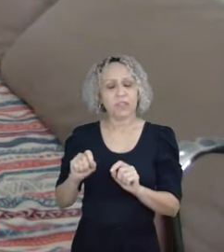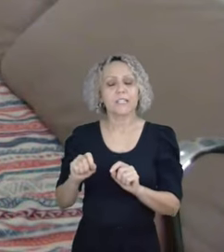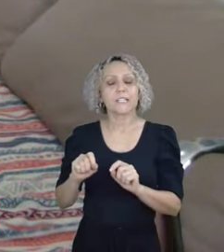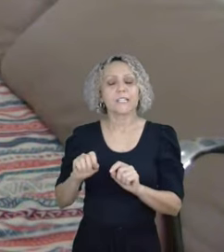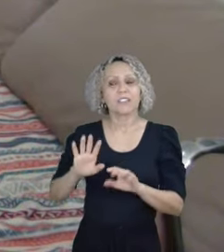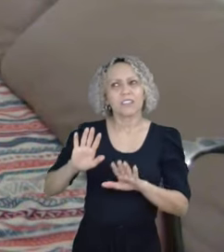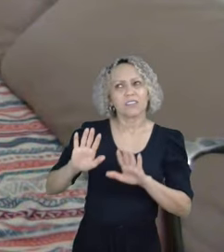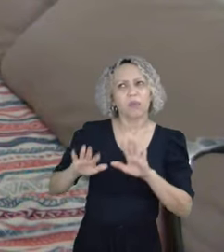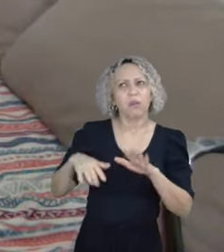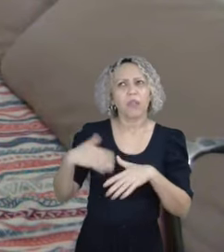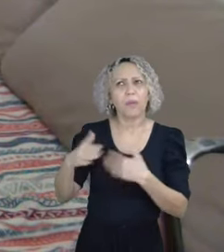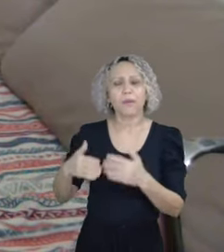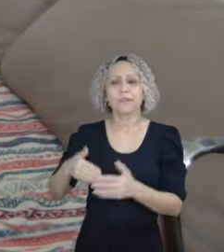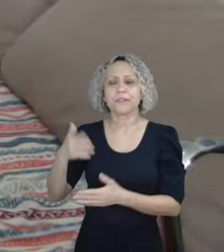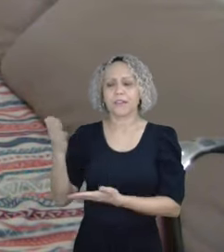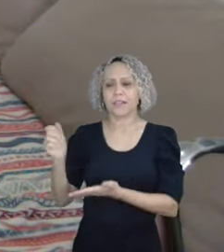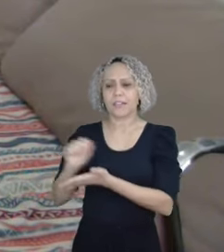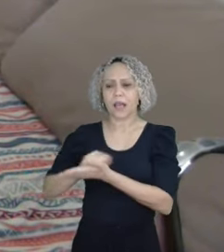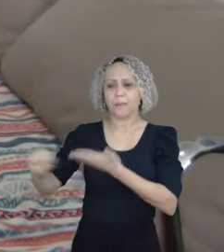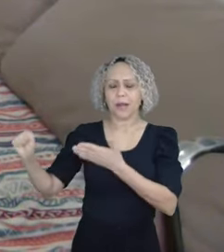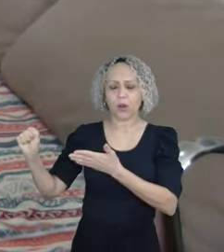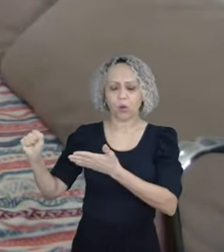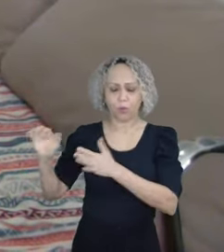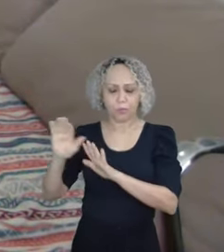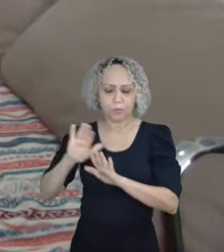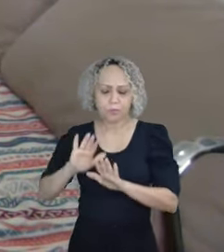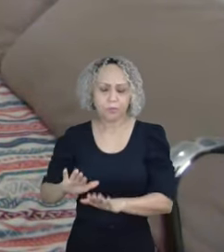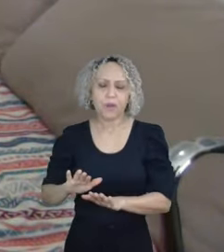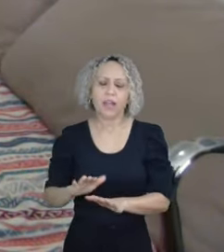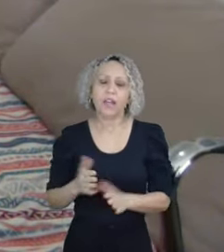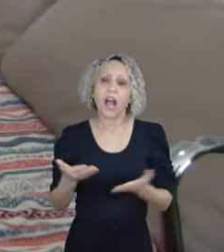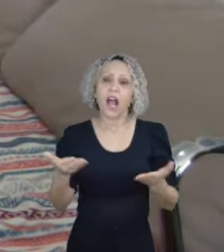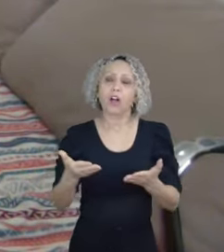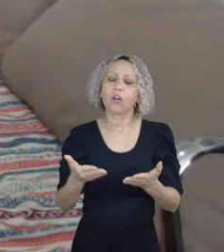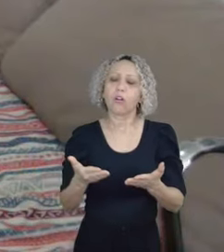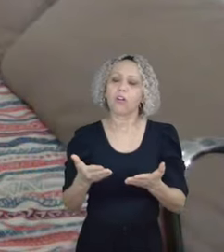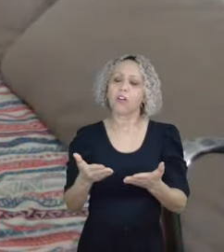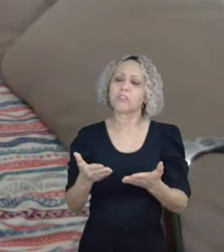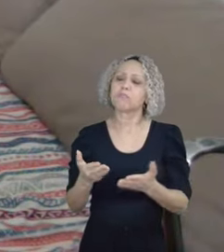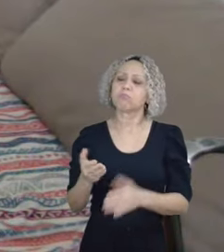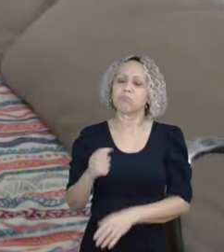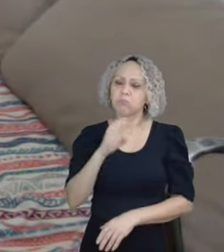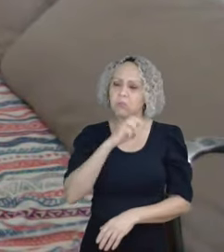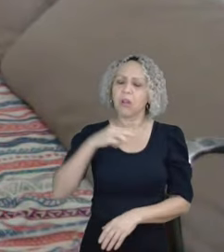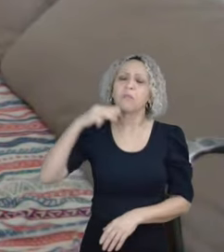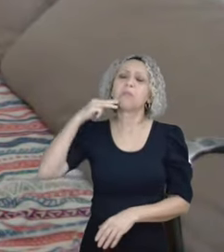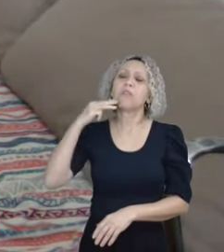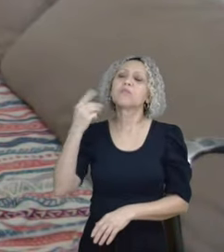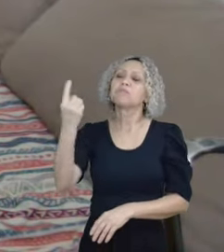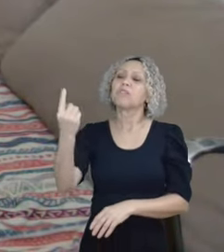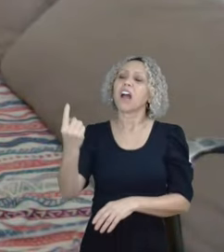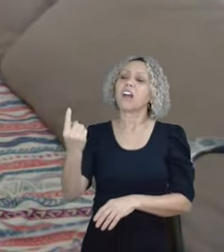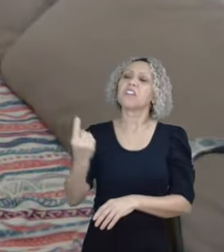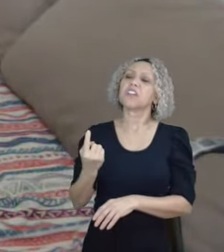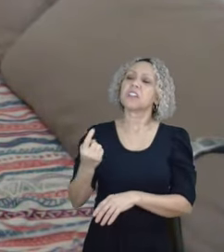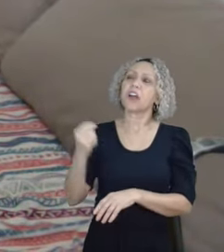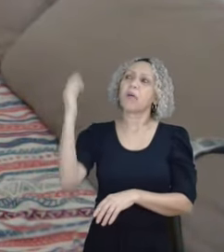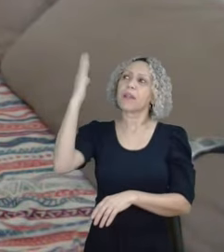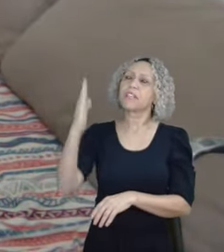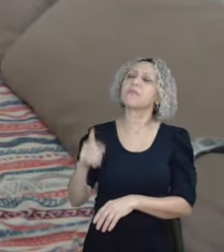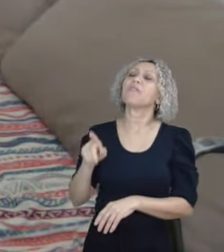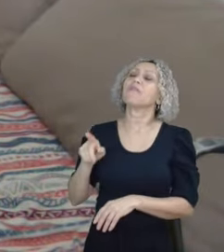aí, e agora ele faz praticamente a mesma coisa. Ele vem aqui para dizer que o nosso sistema eleitoral é uma fraude, só que o que